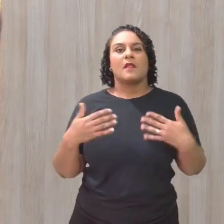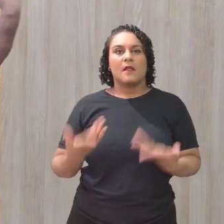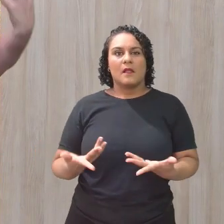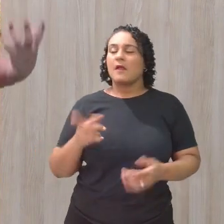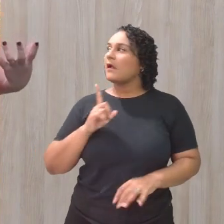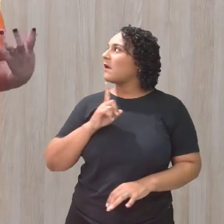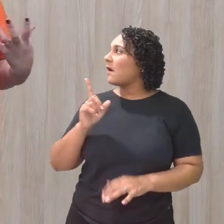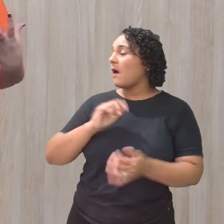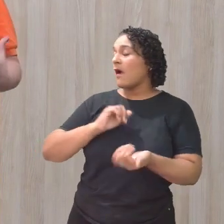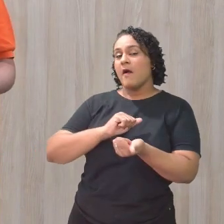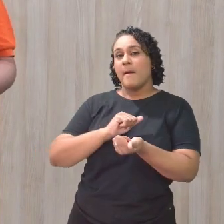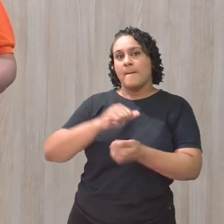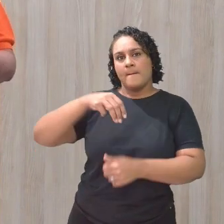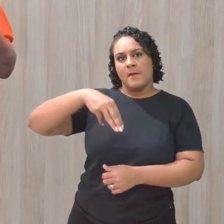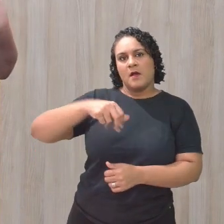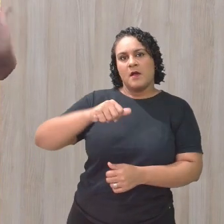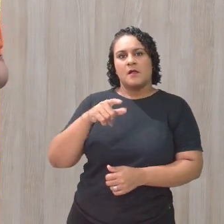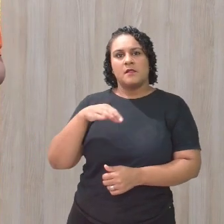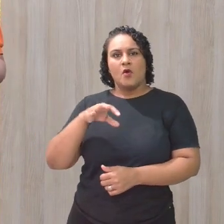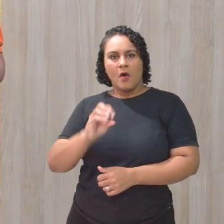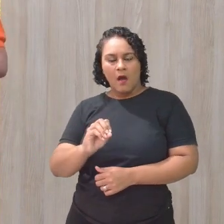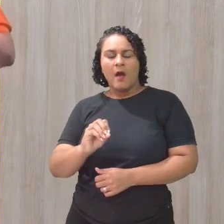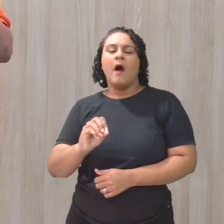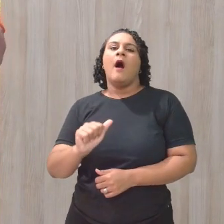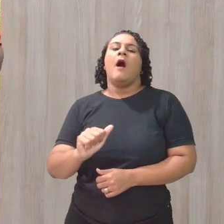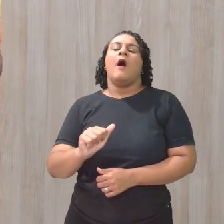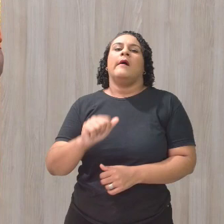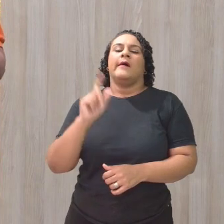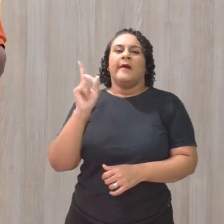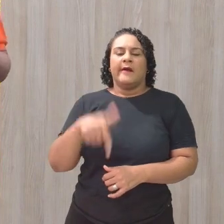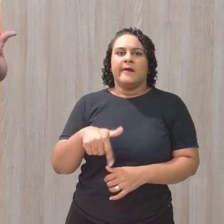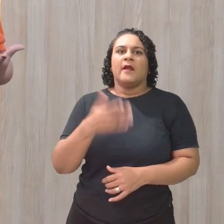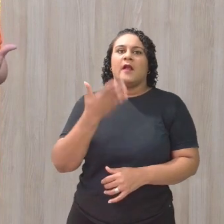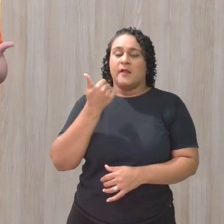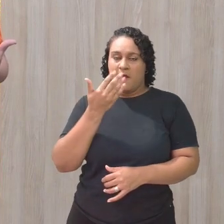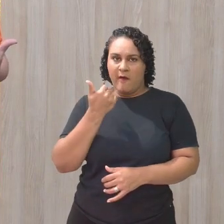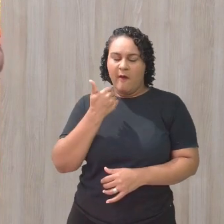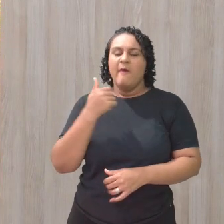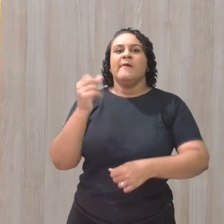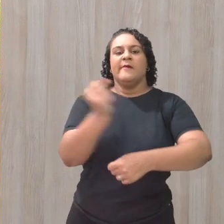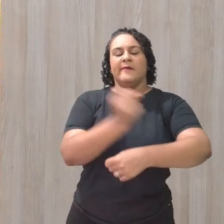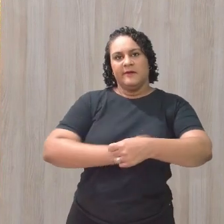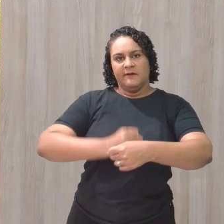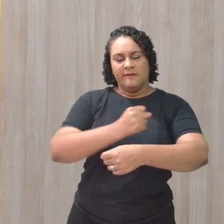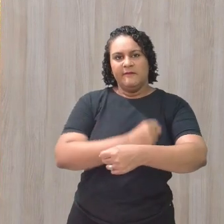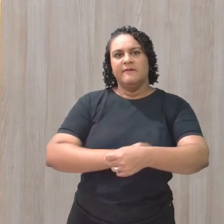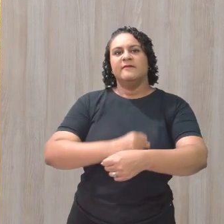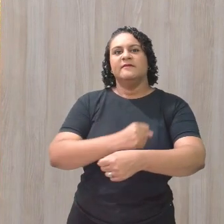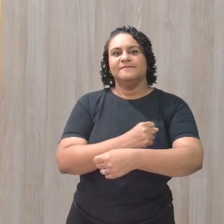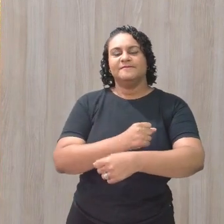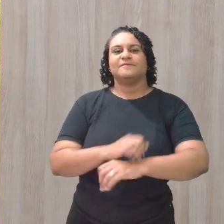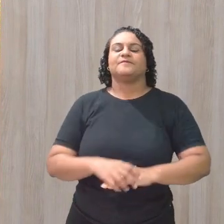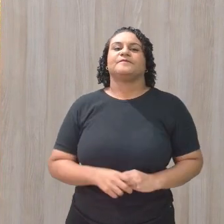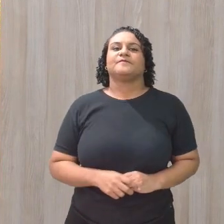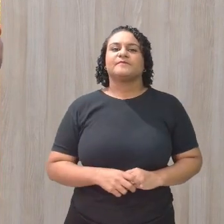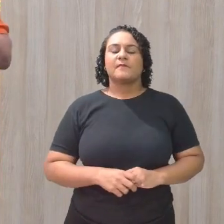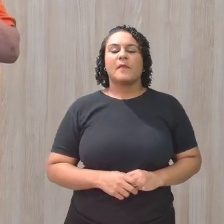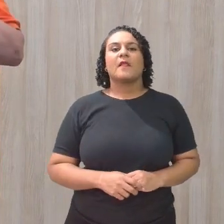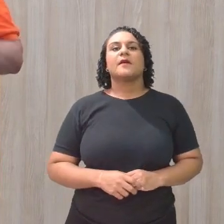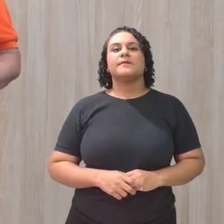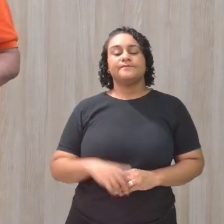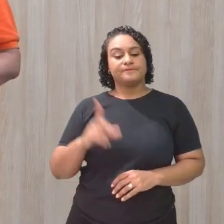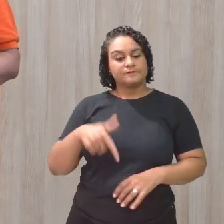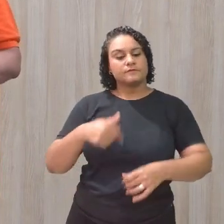aquela mandioca que se come e cozinha, que se come também, né? Aí eu já estou fazendo a misturada. Aquela